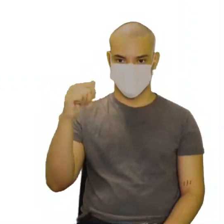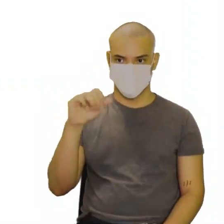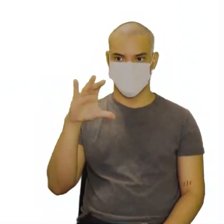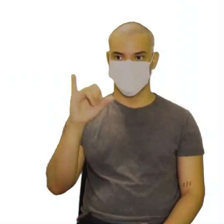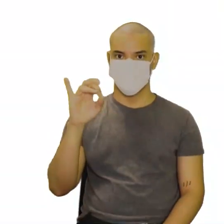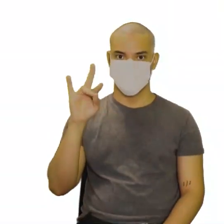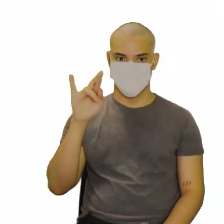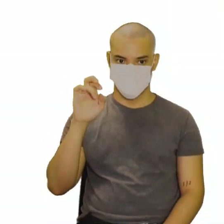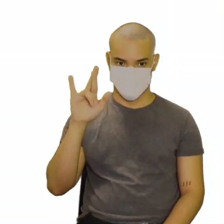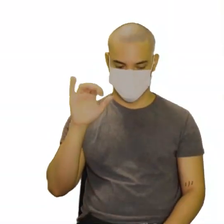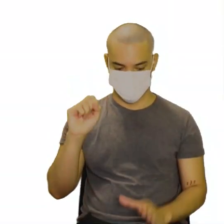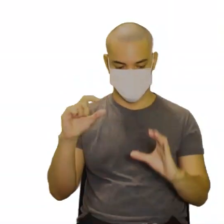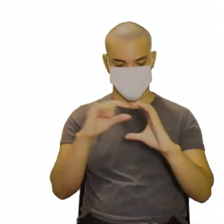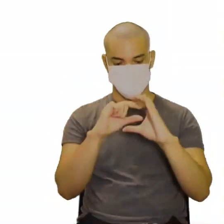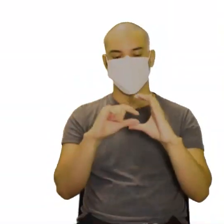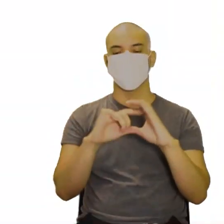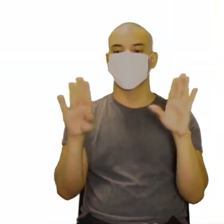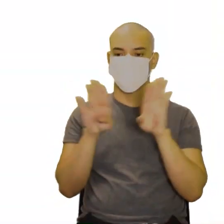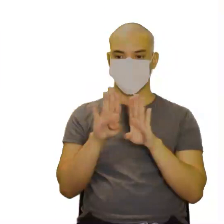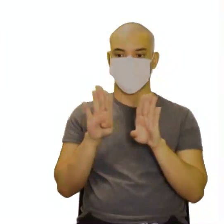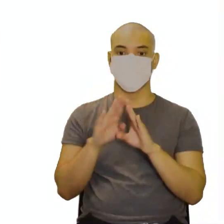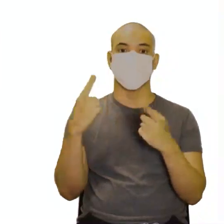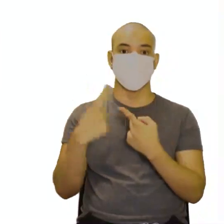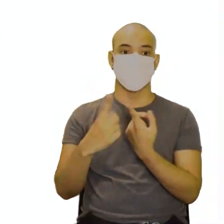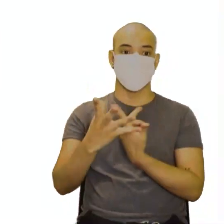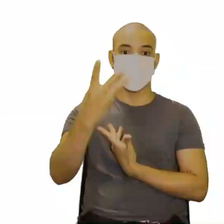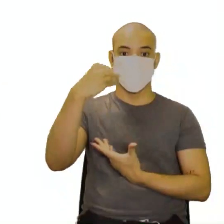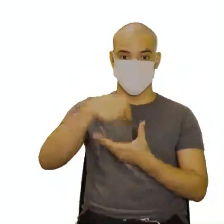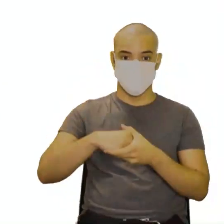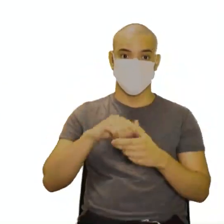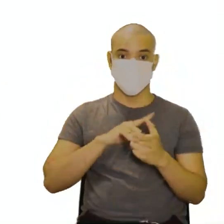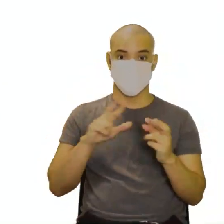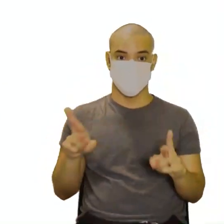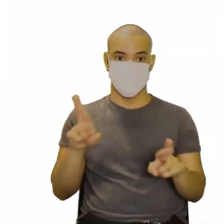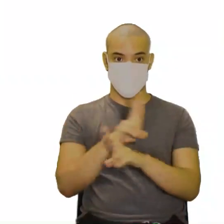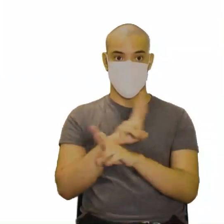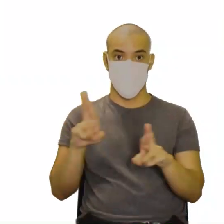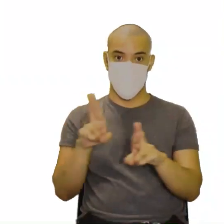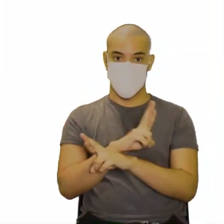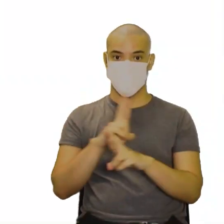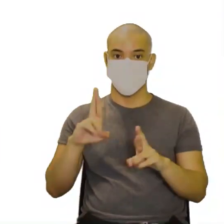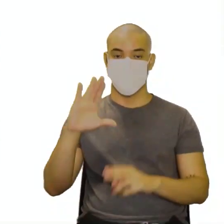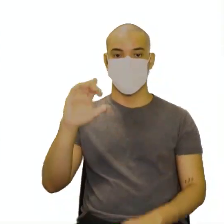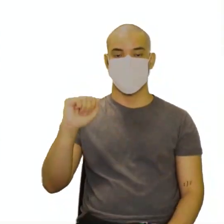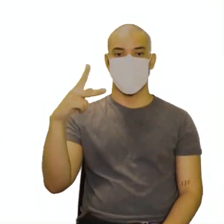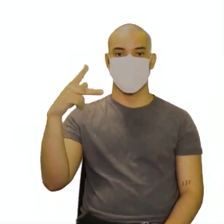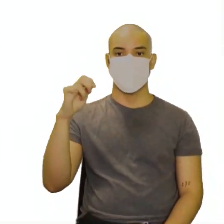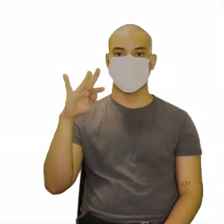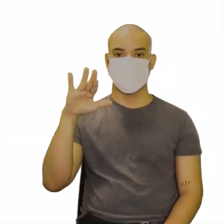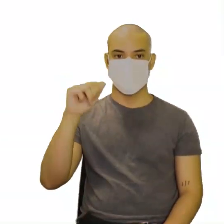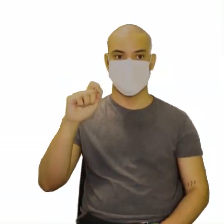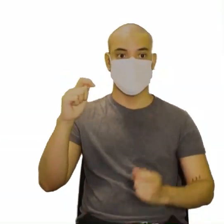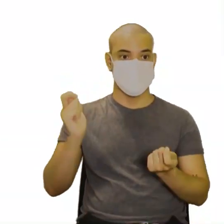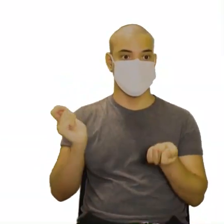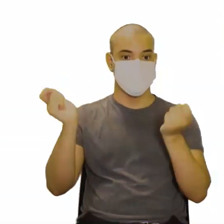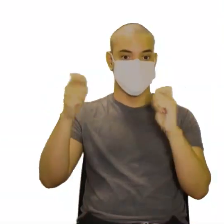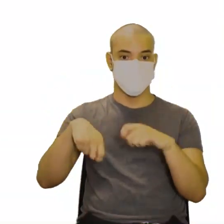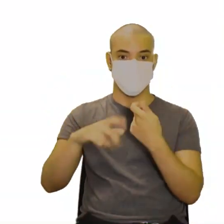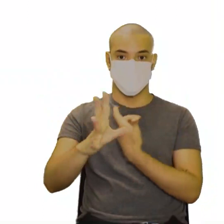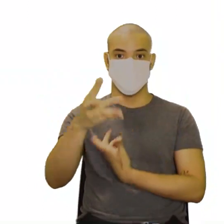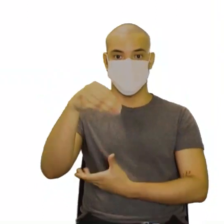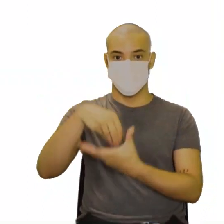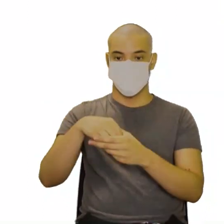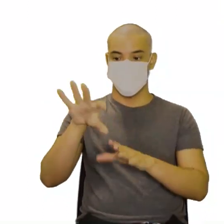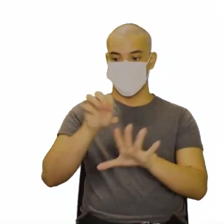ok? Já que o capacitor ele está aí relacionado à capacitância, que é a capacidade de armazenar